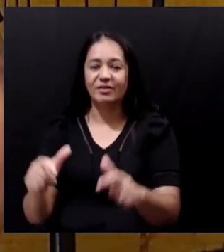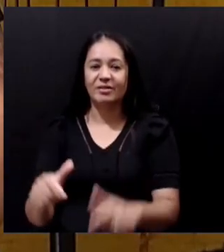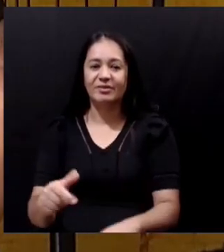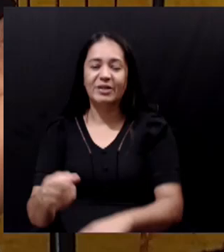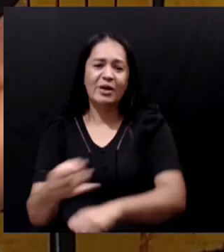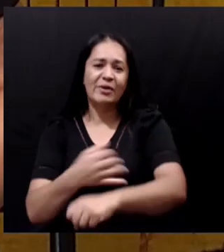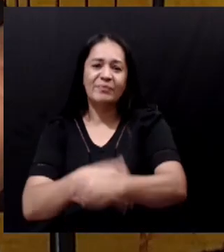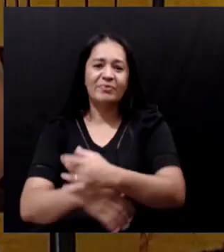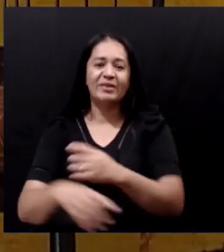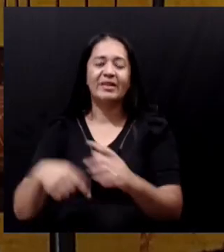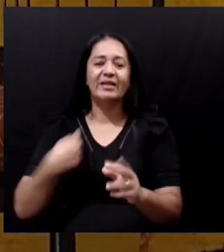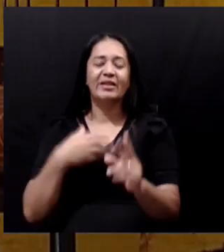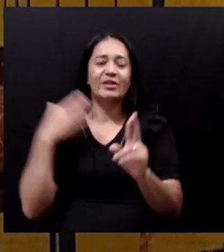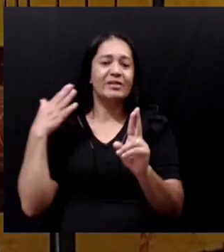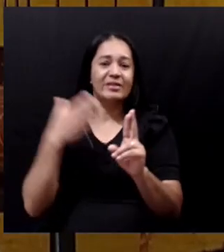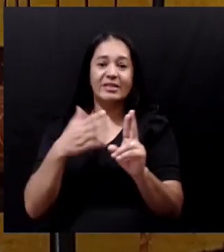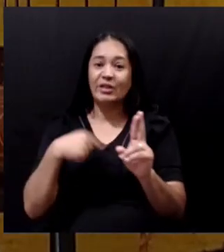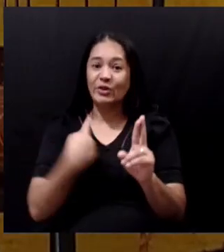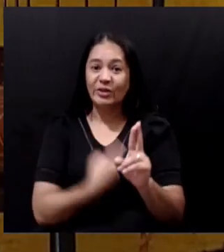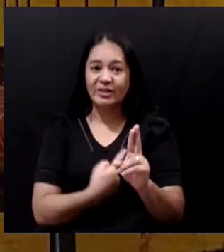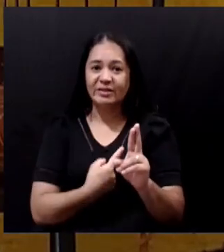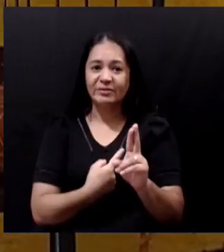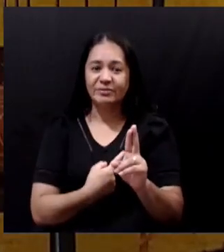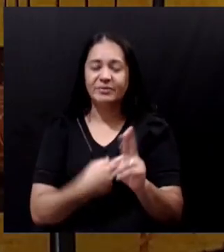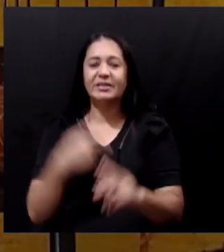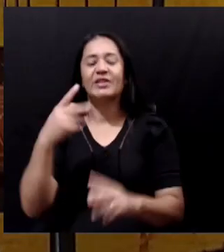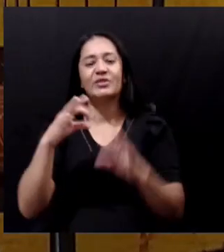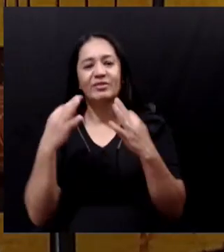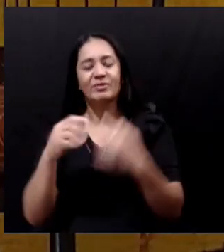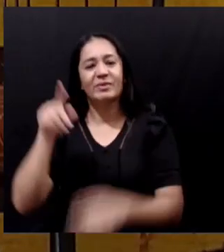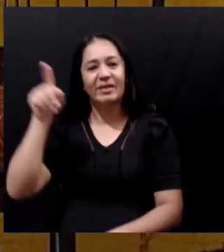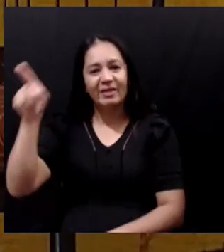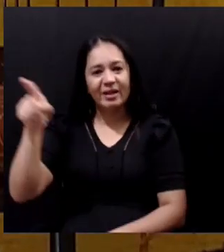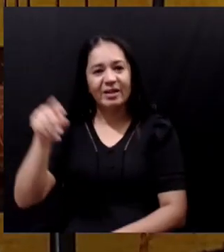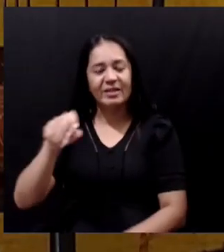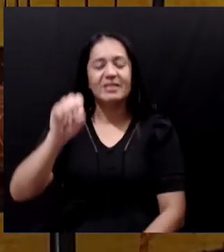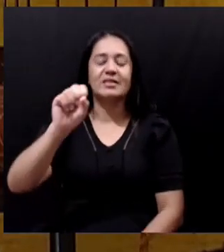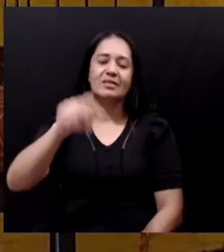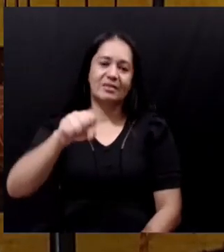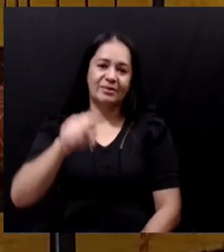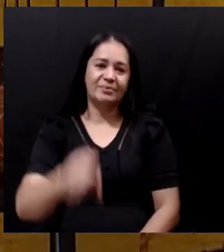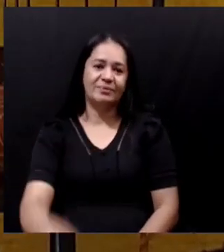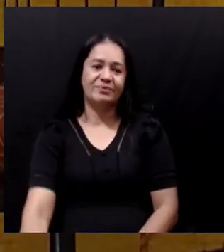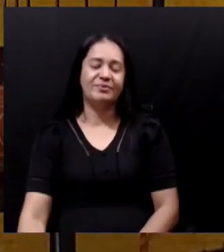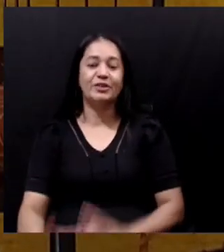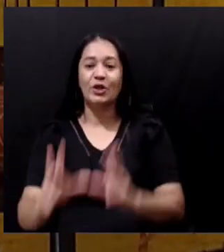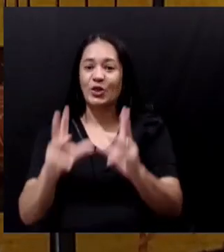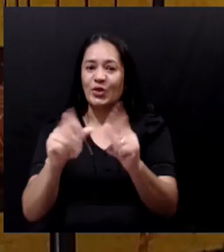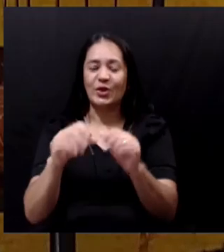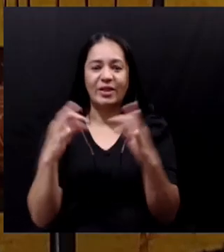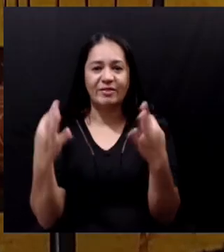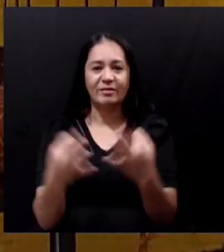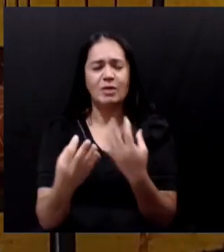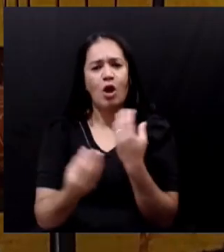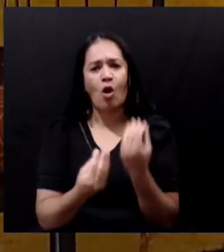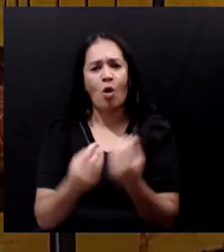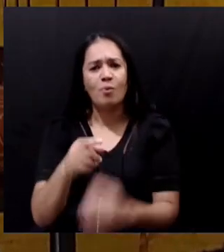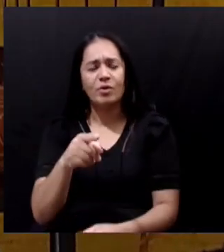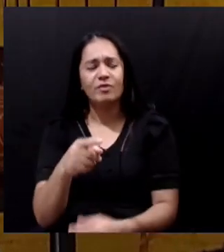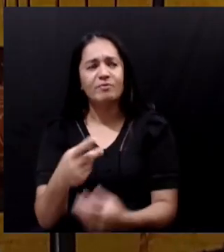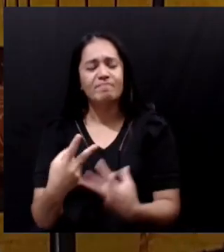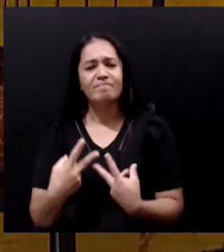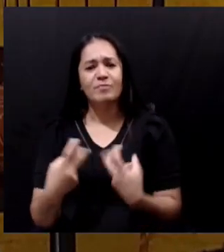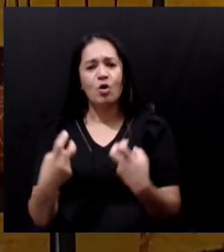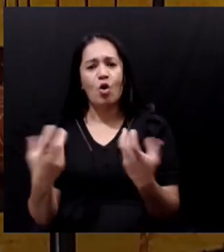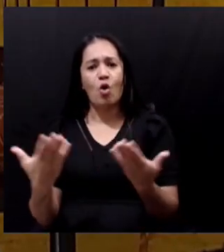né? Sua família tá toda lá? Toda lá. E como você se vê hoje, uma